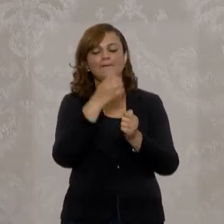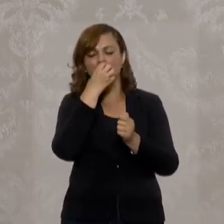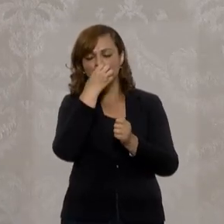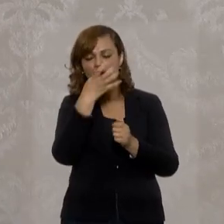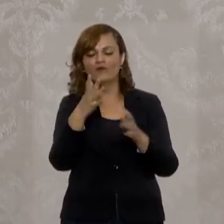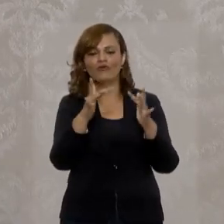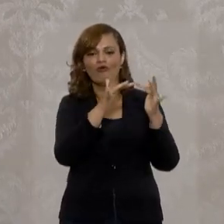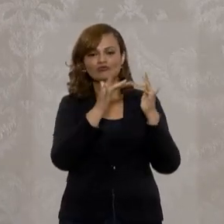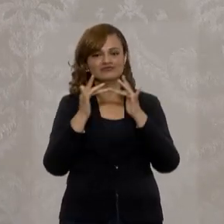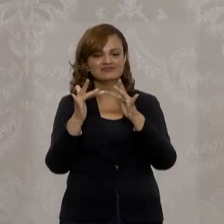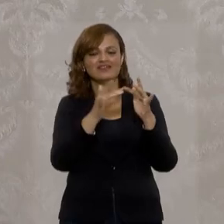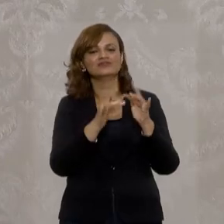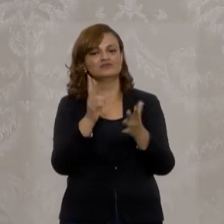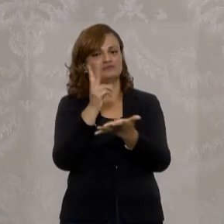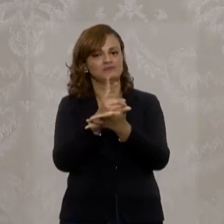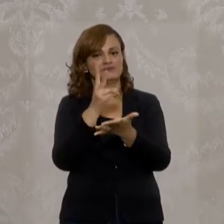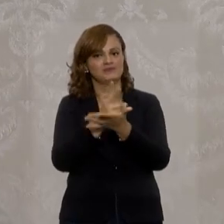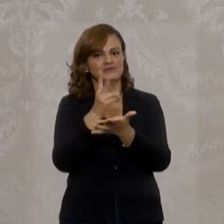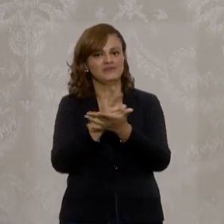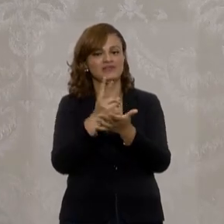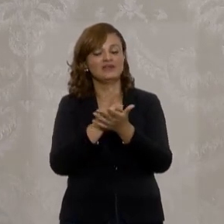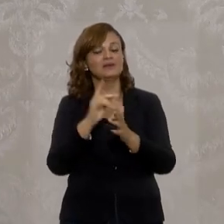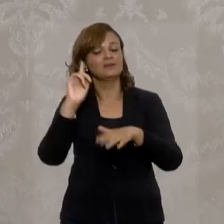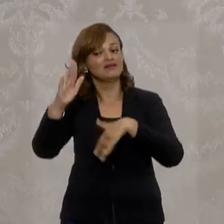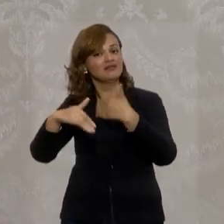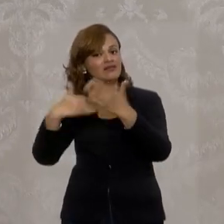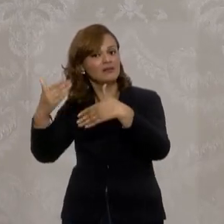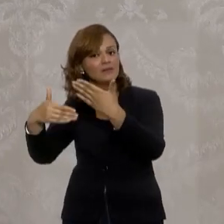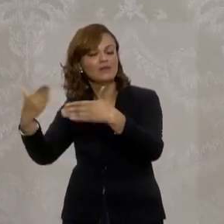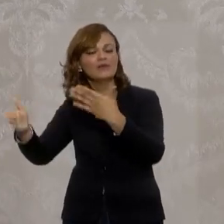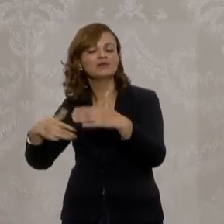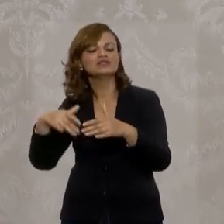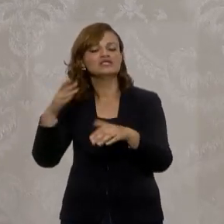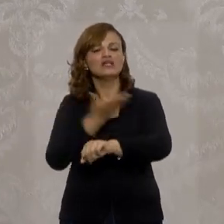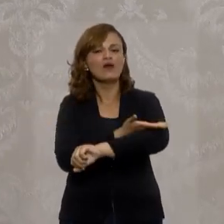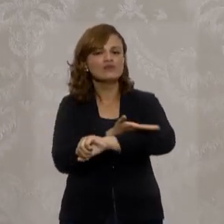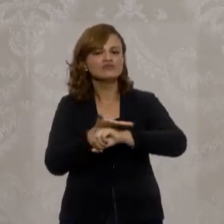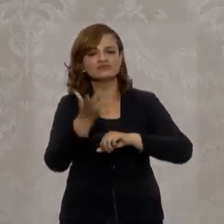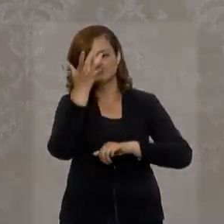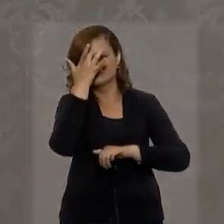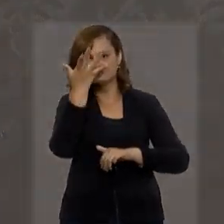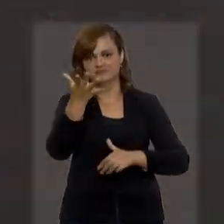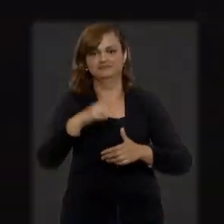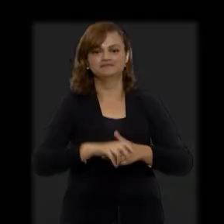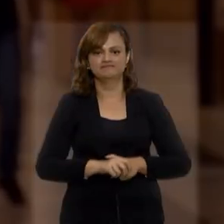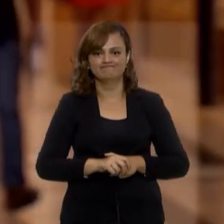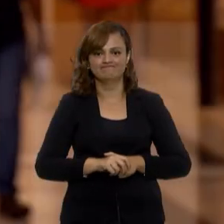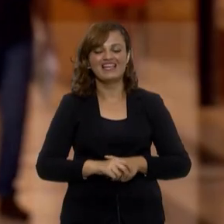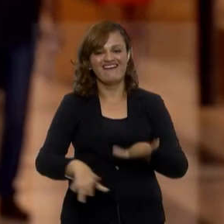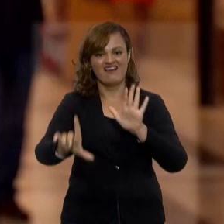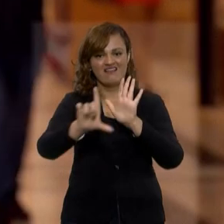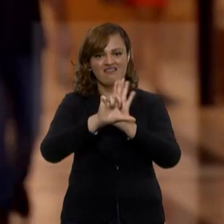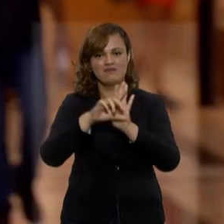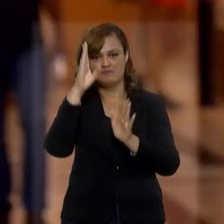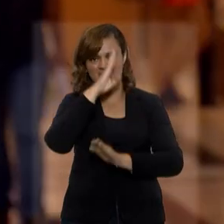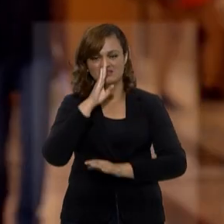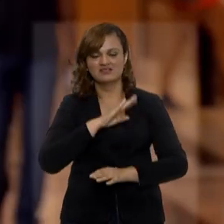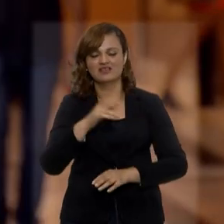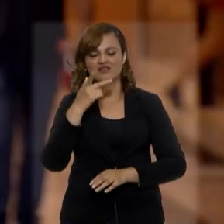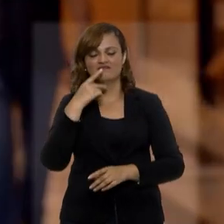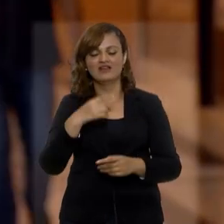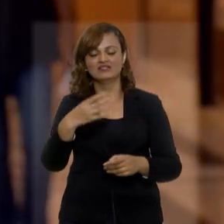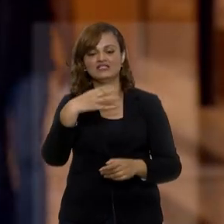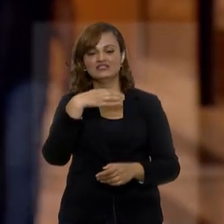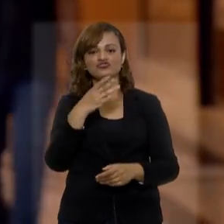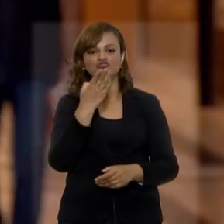bom vínculo, no bom contato desses pais, para que eles façam esse processo da melhor forma possível. A legislação brasileira